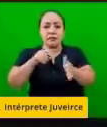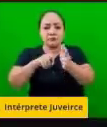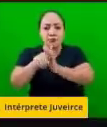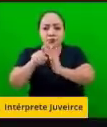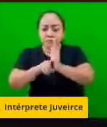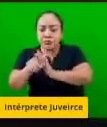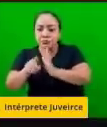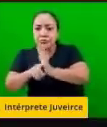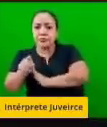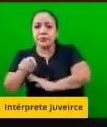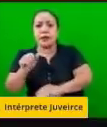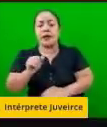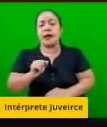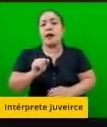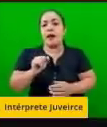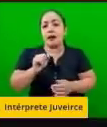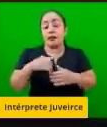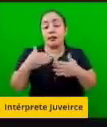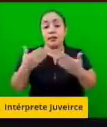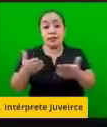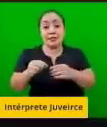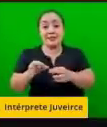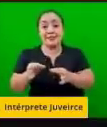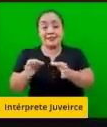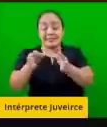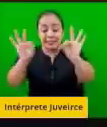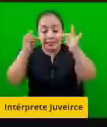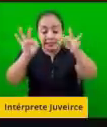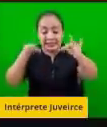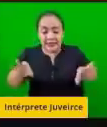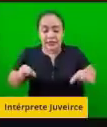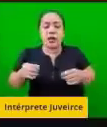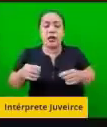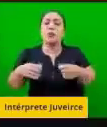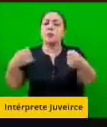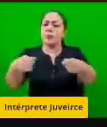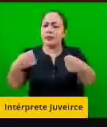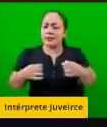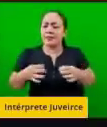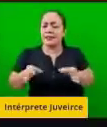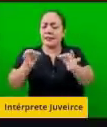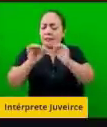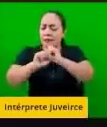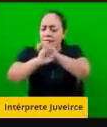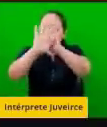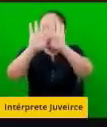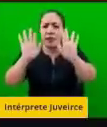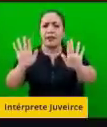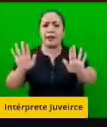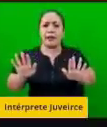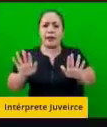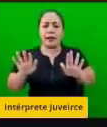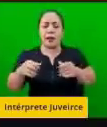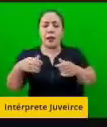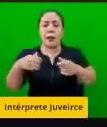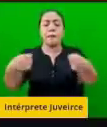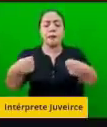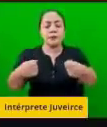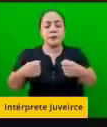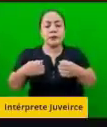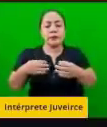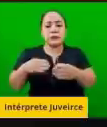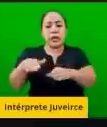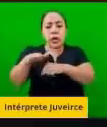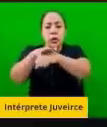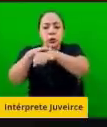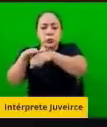Perdão. Porém, eles precisam ser plausíveis, tá? Eles precisam dialogar com o texto